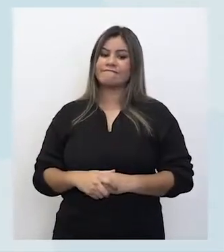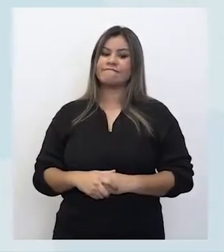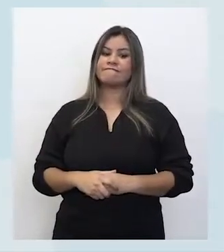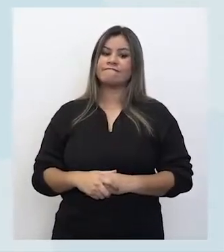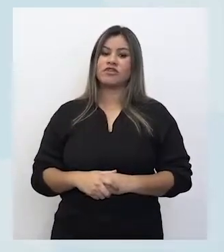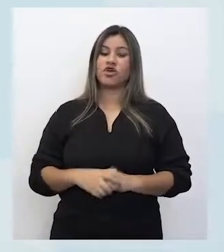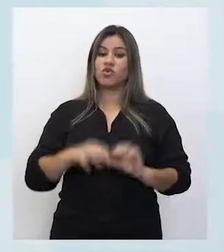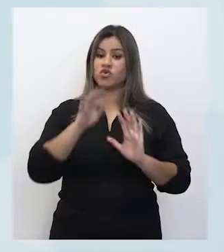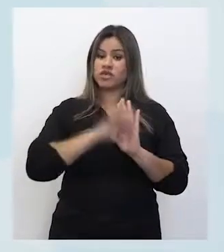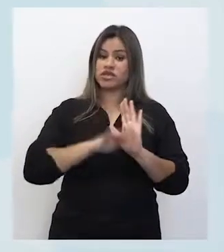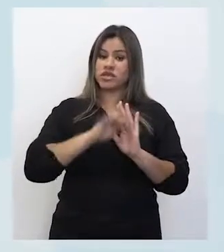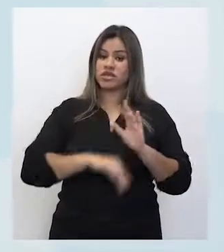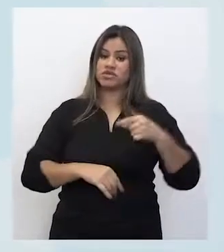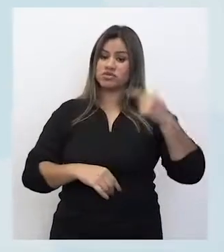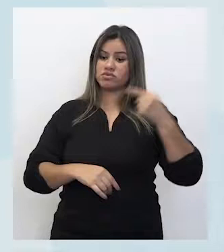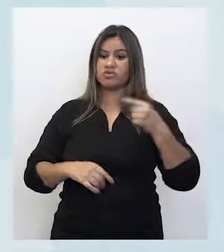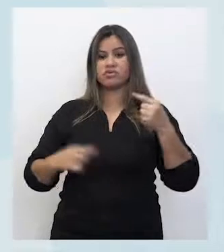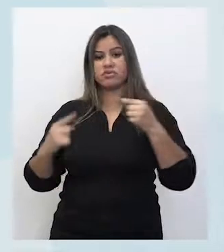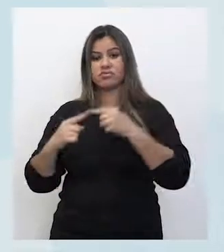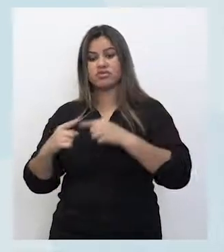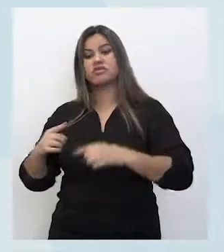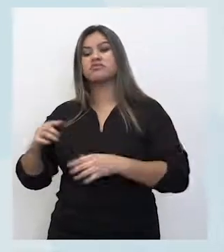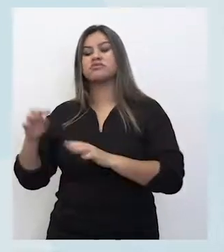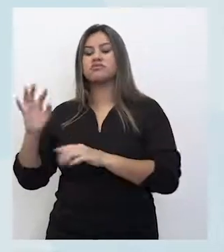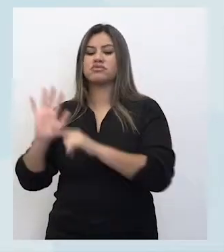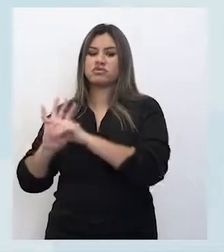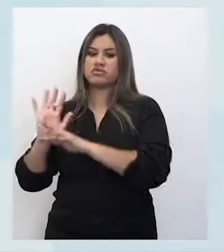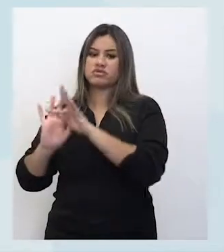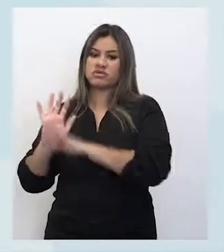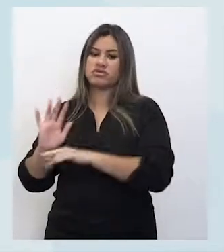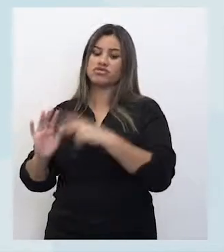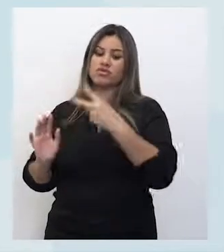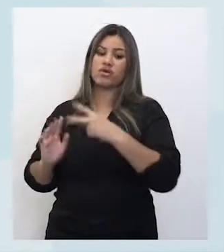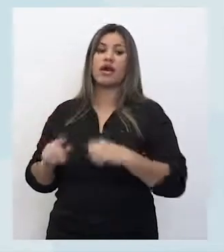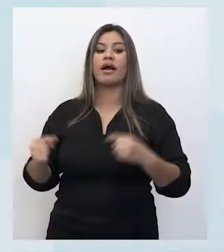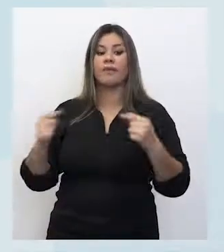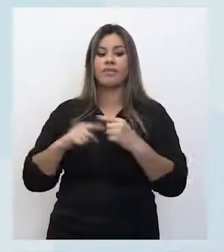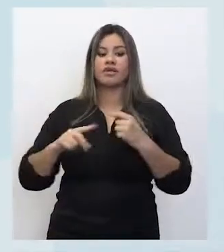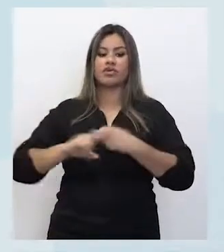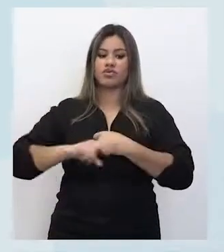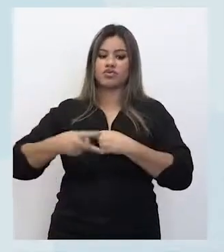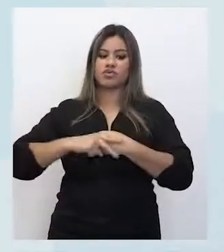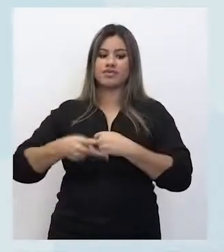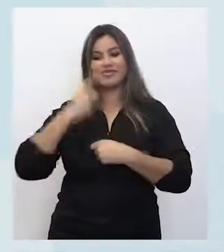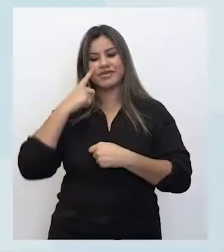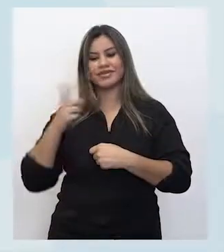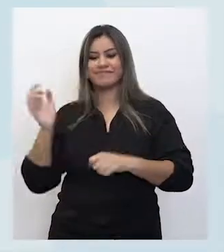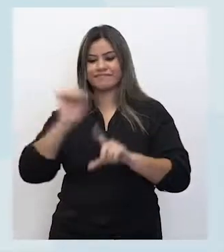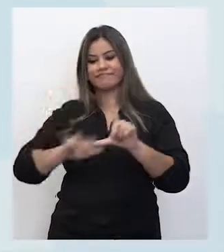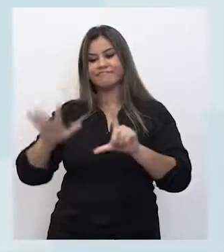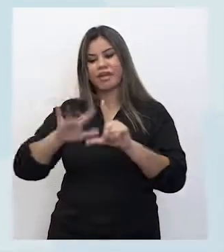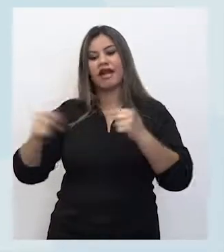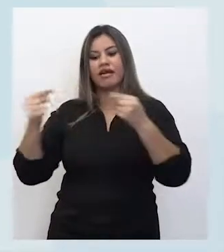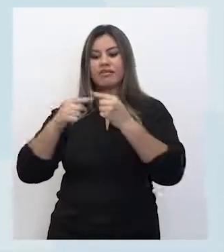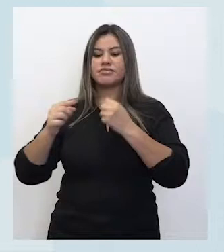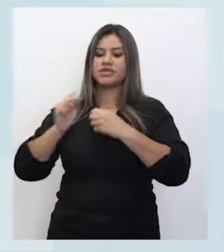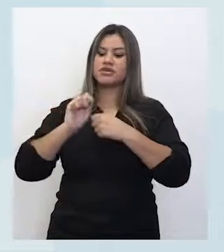verdade. Consequência, né? Consequência. Helena, Cíntia, Maria de Fátima, consequência.